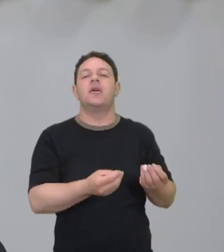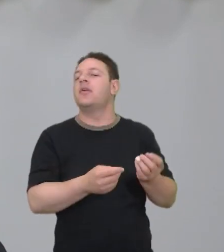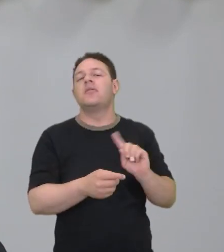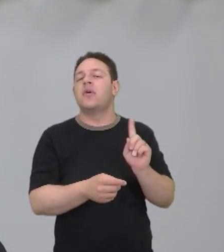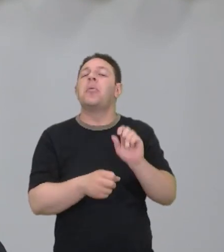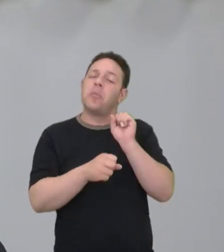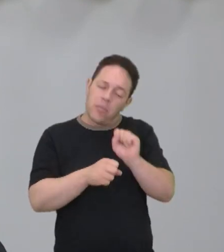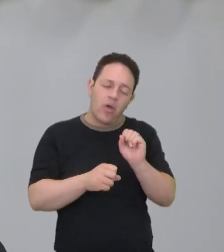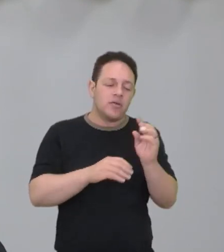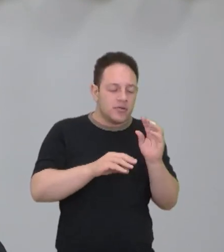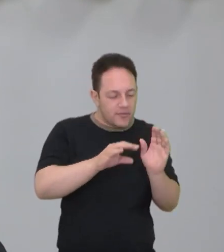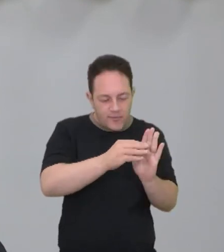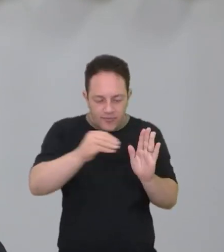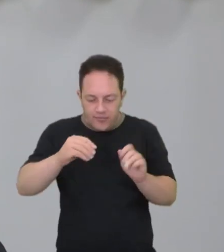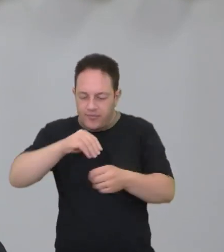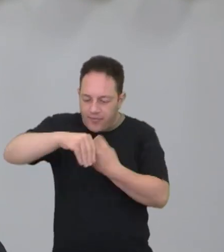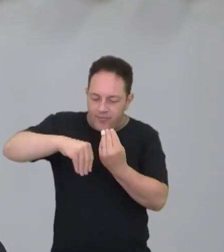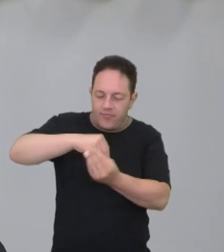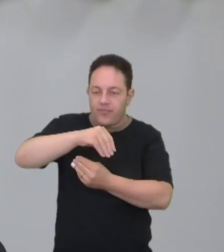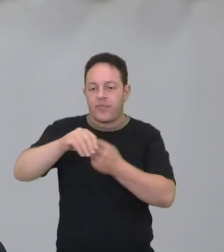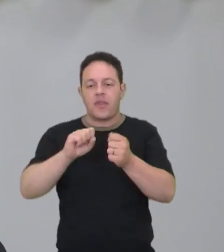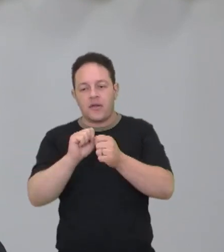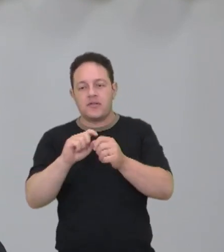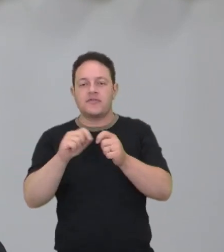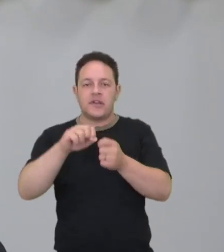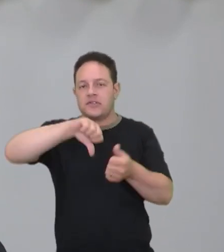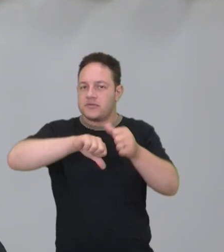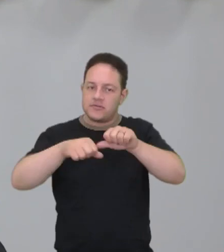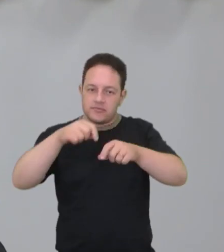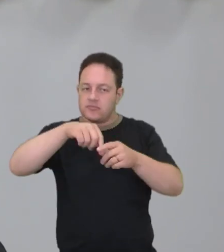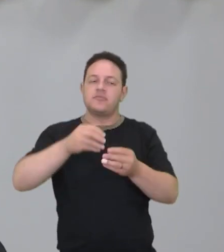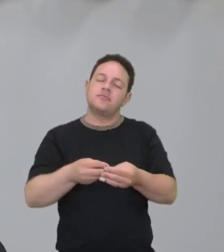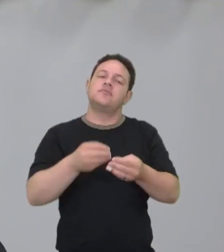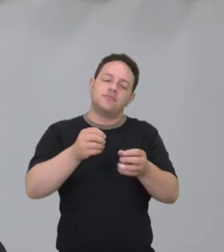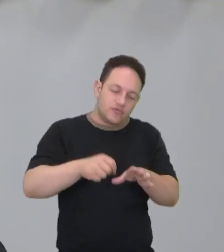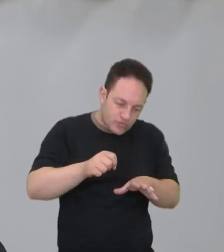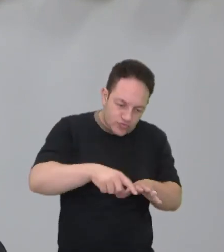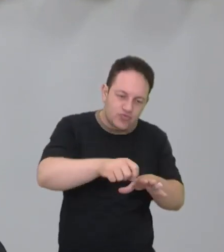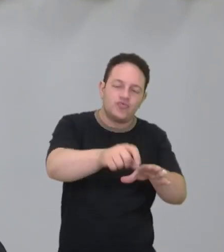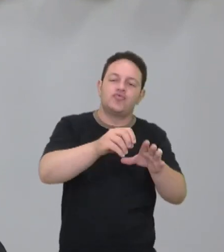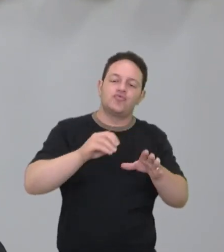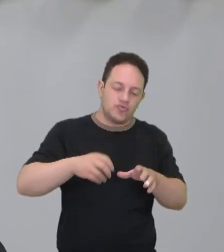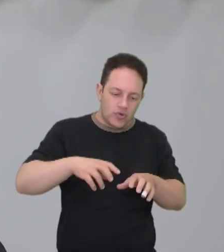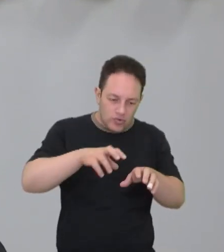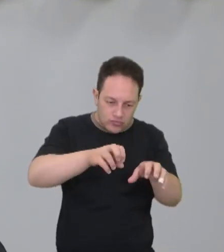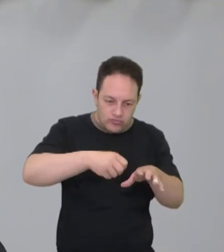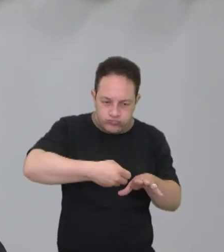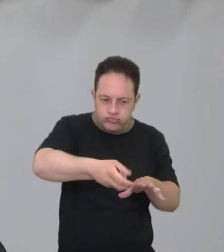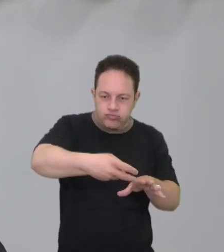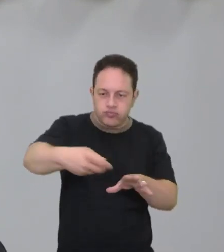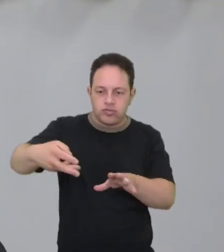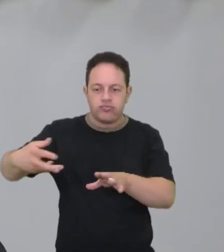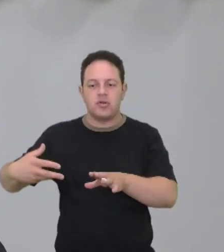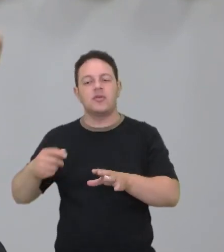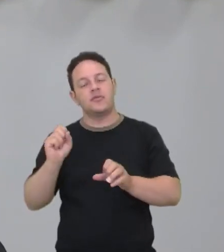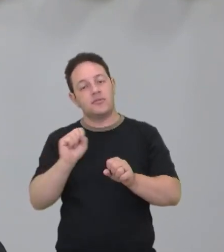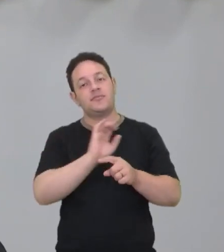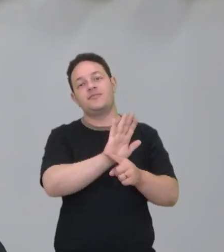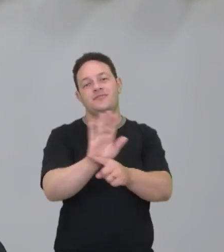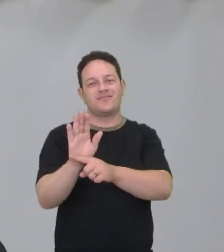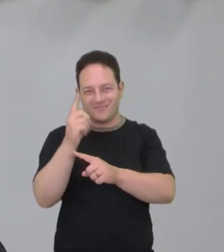atuante, como eu posso ter aí partes desse ser vivo atuando nesse processo, ou eu posso ter